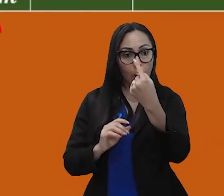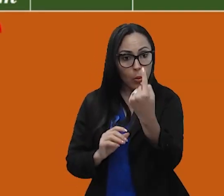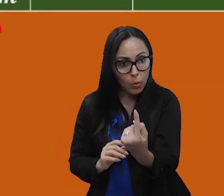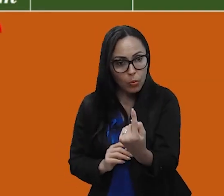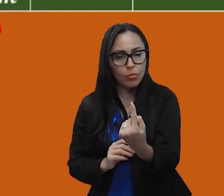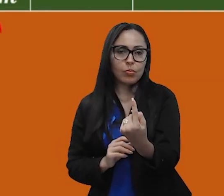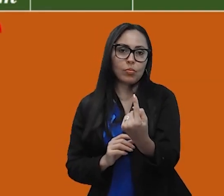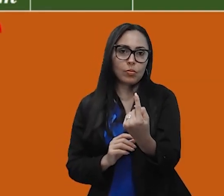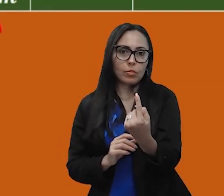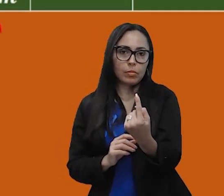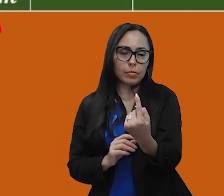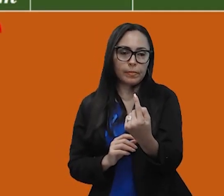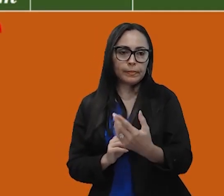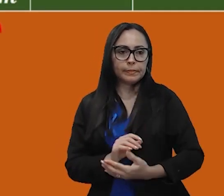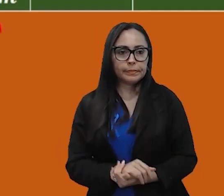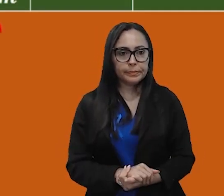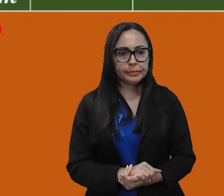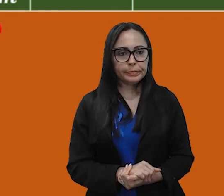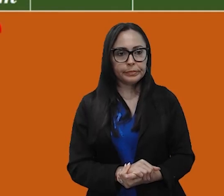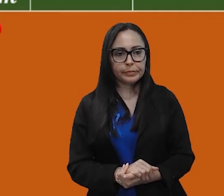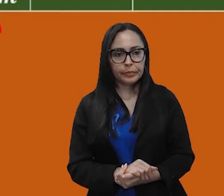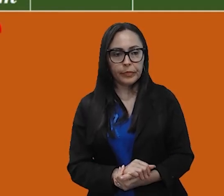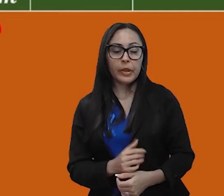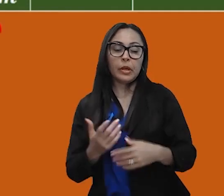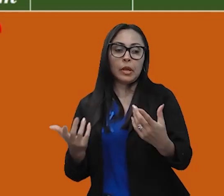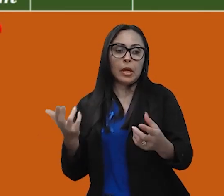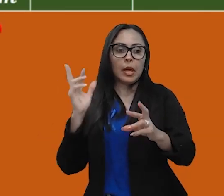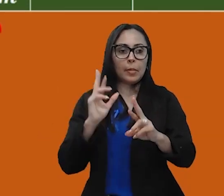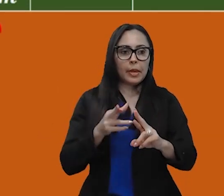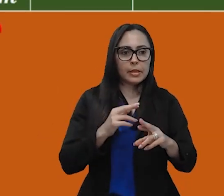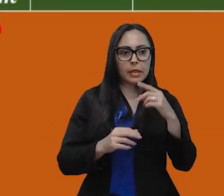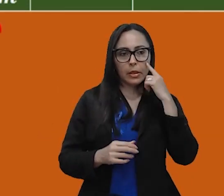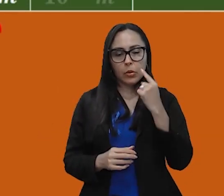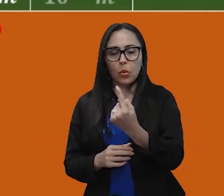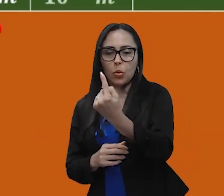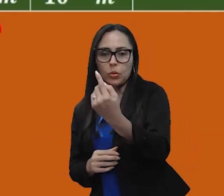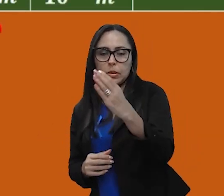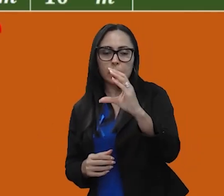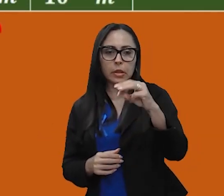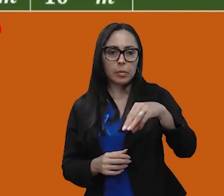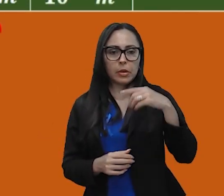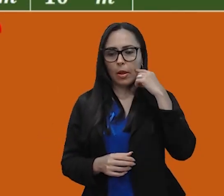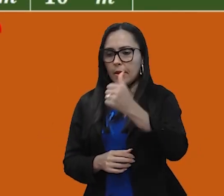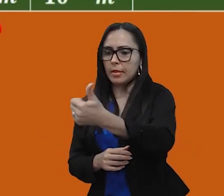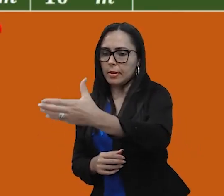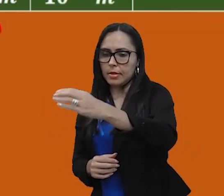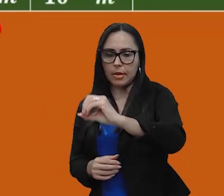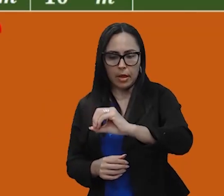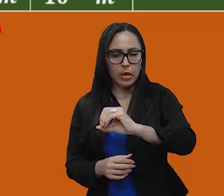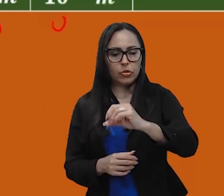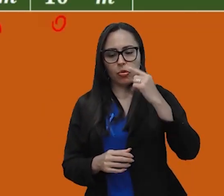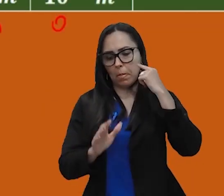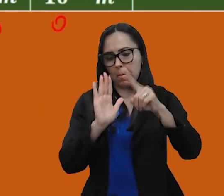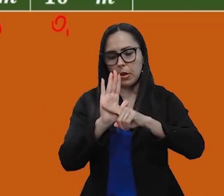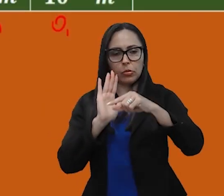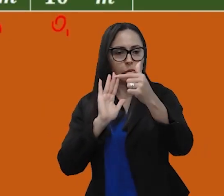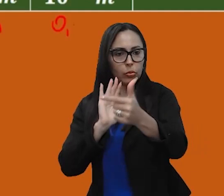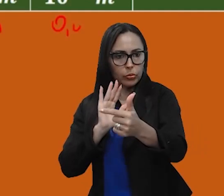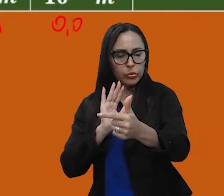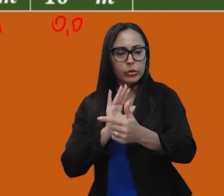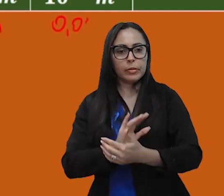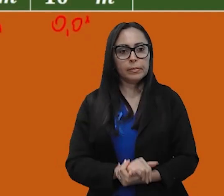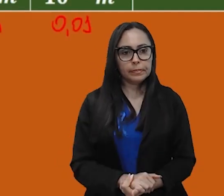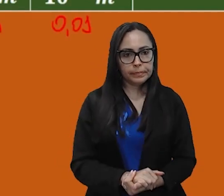0,1 metro, beleza? Então, se eu tenho que representar 1 centímetro, é 10 na potência menos 2, ou seja,